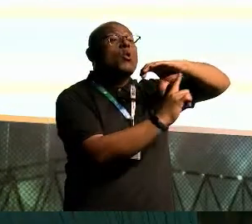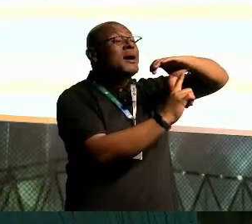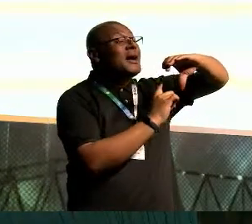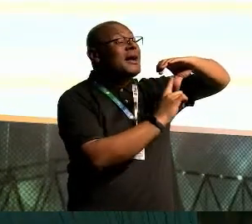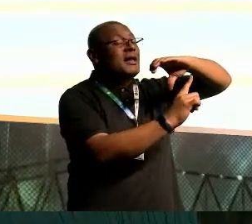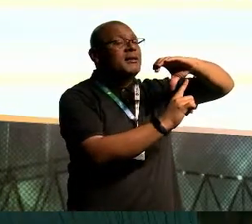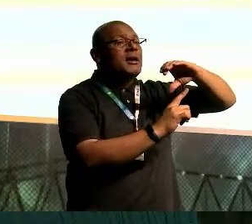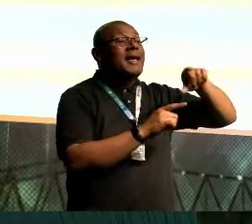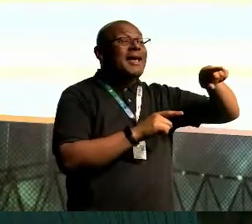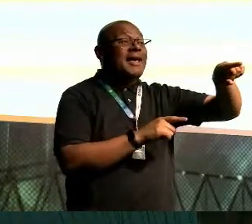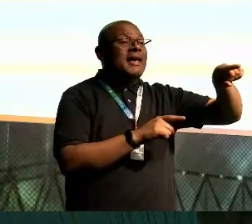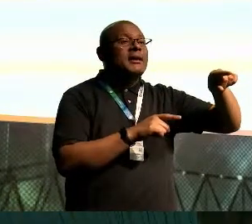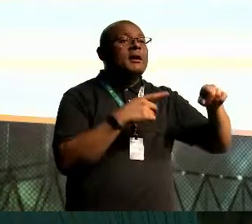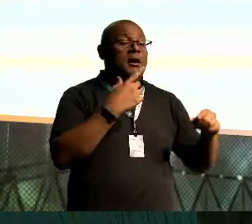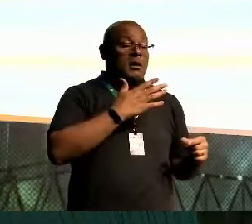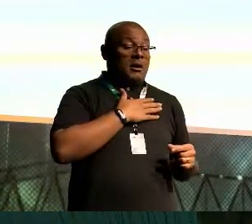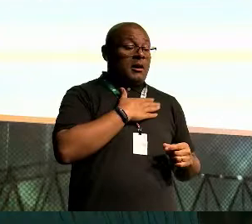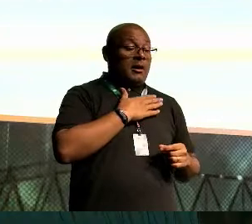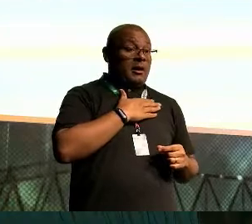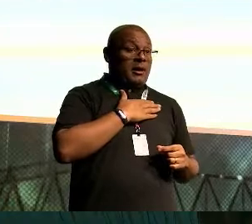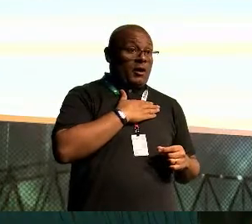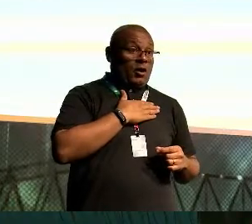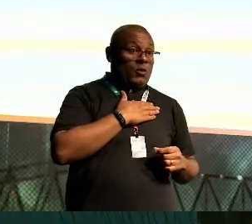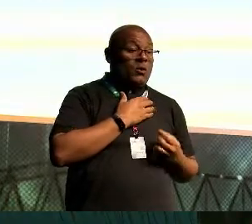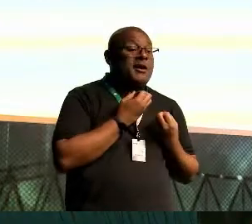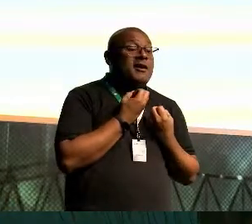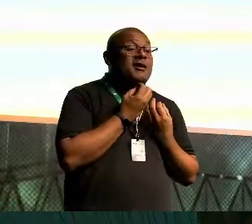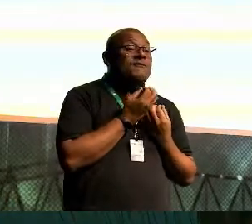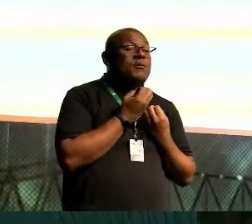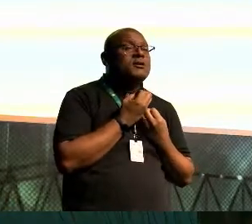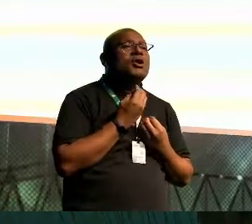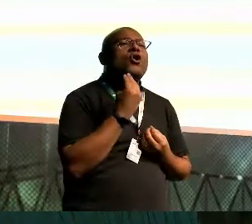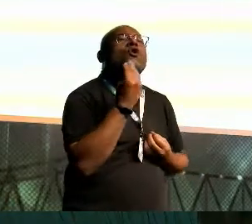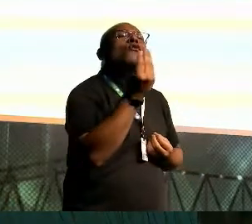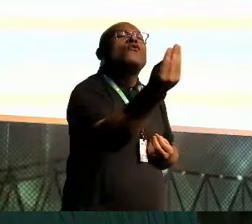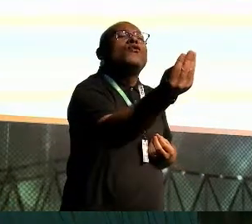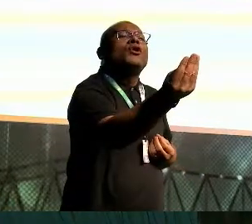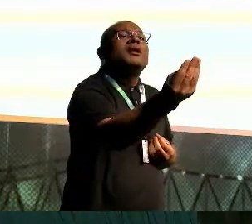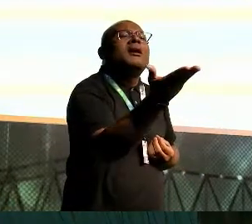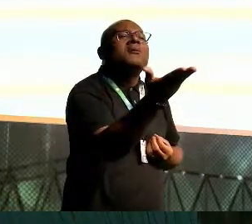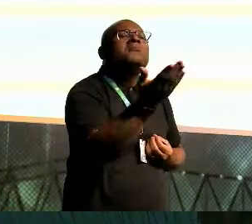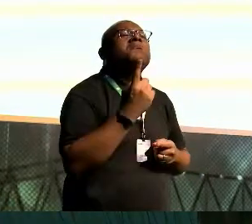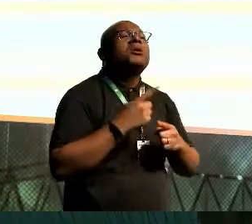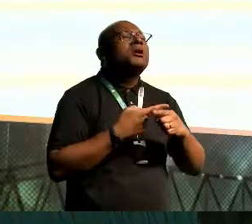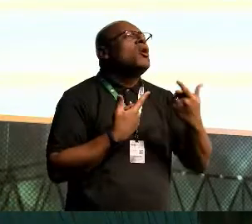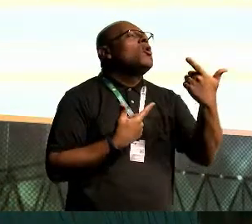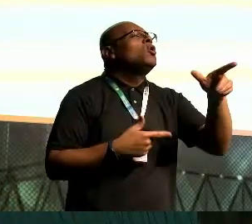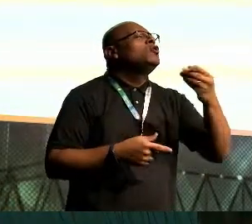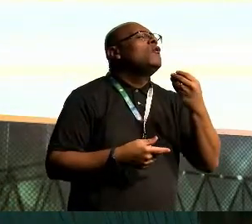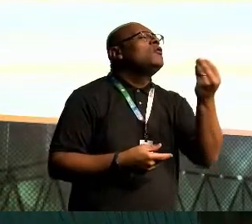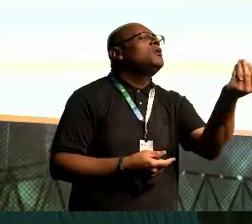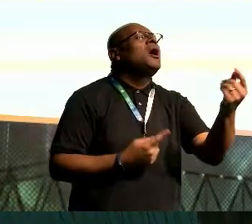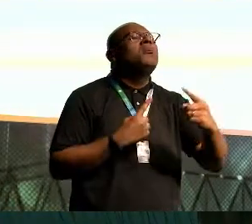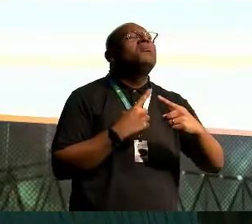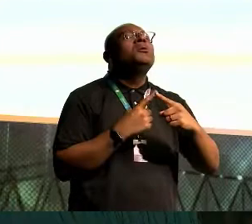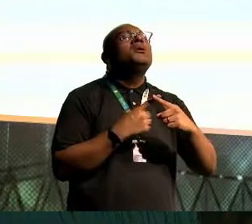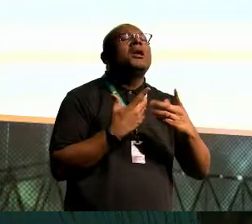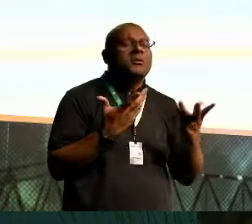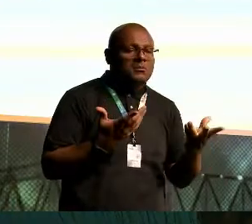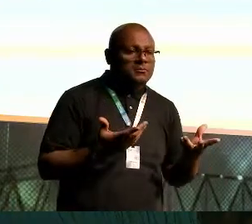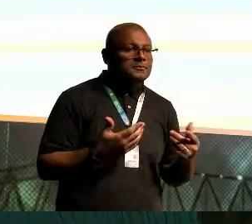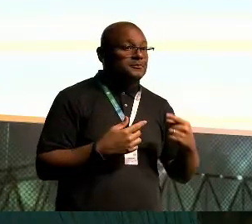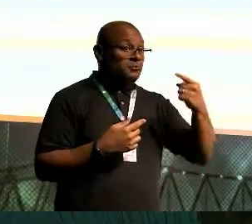vai compartilhar seu dado? Então, aqui, qual que é o sentimento do cliente sobre compartilhar seus dados? Esse é o primeiro ponto que eu vou trazer na apresentação